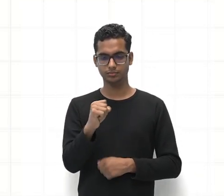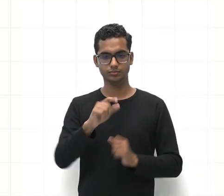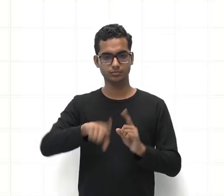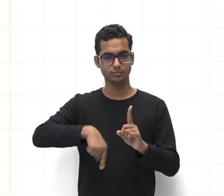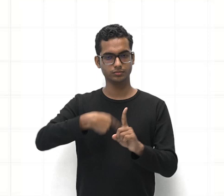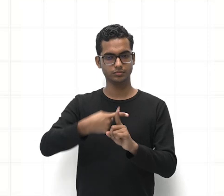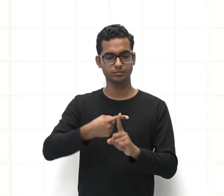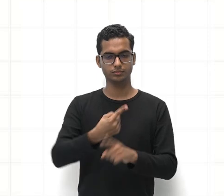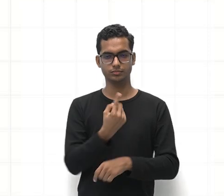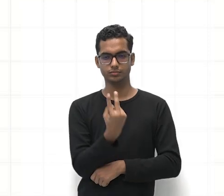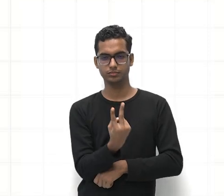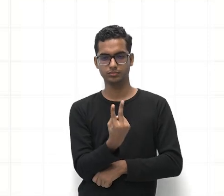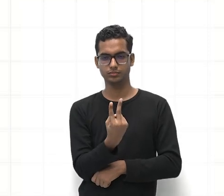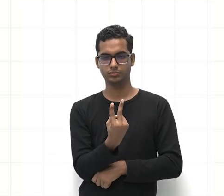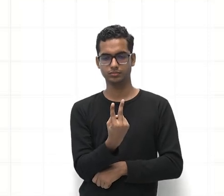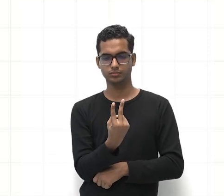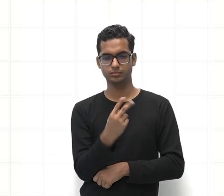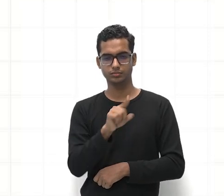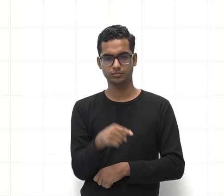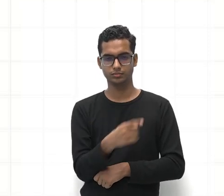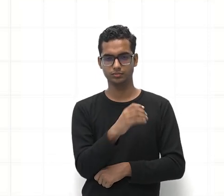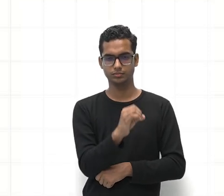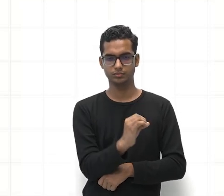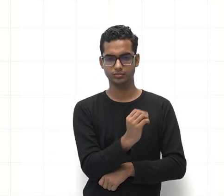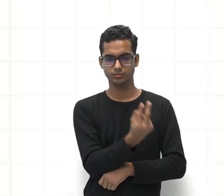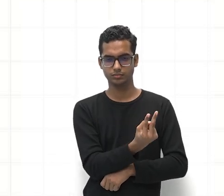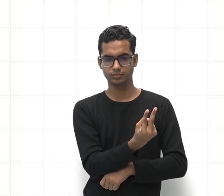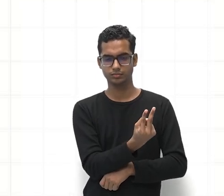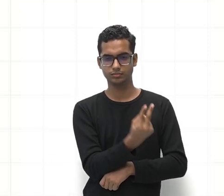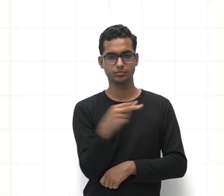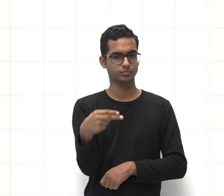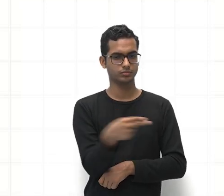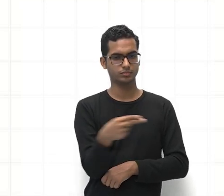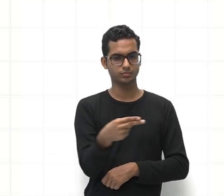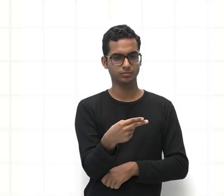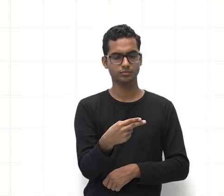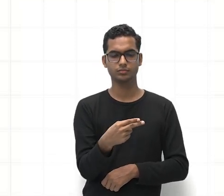100,98 mais